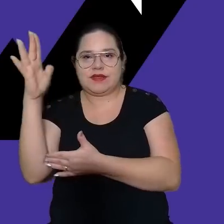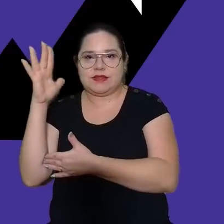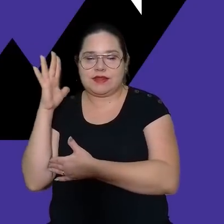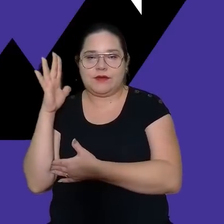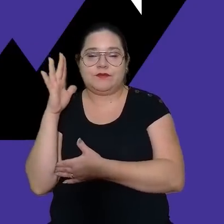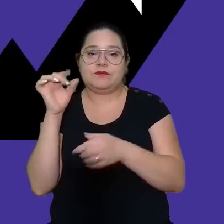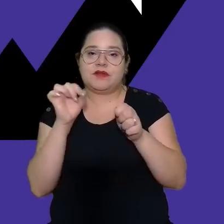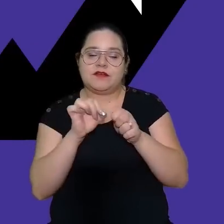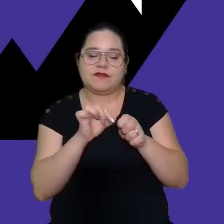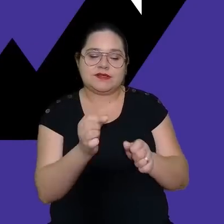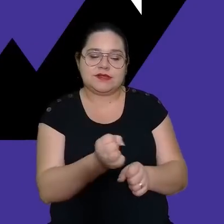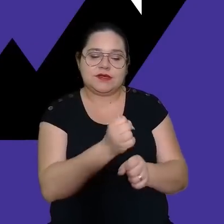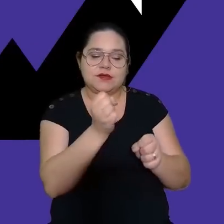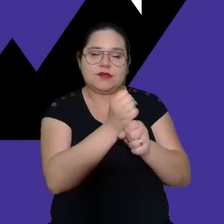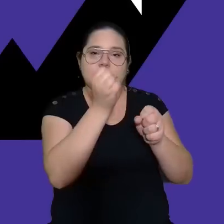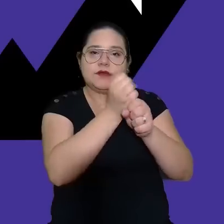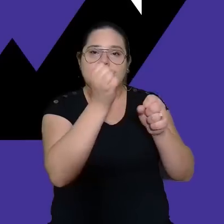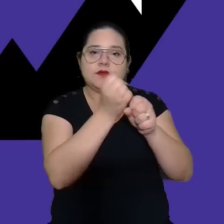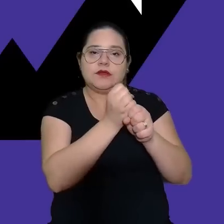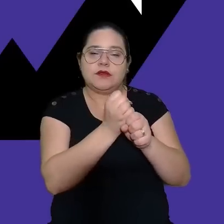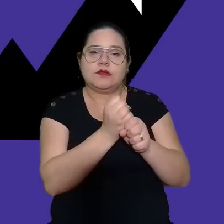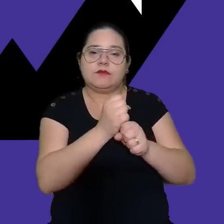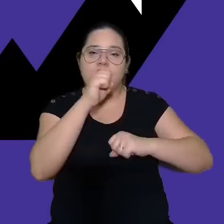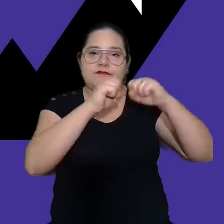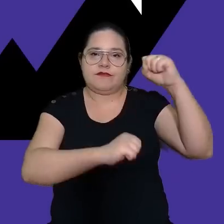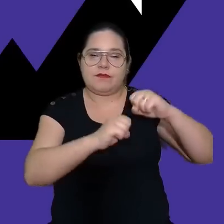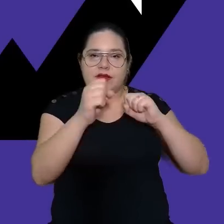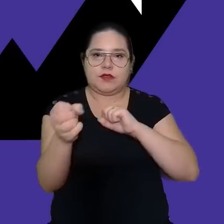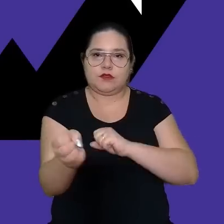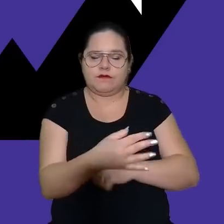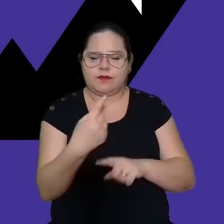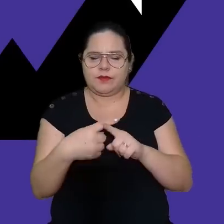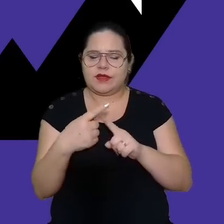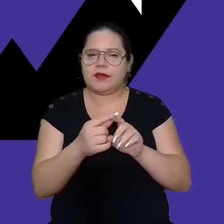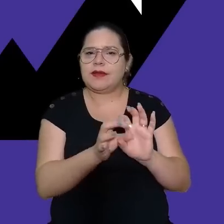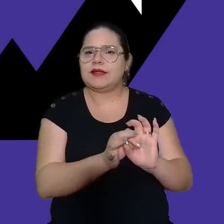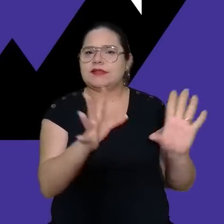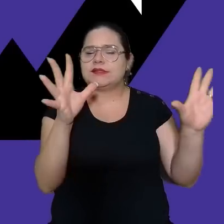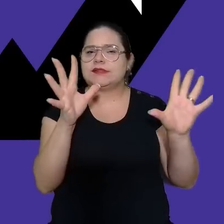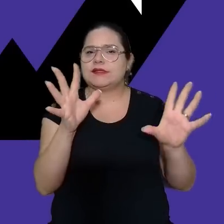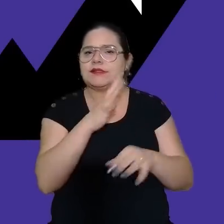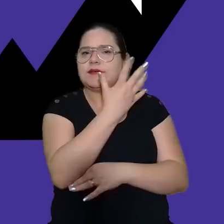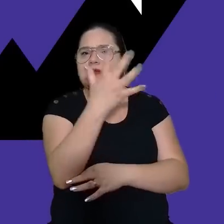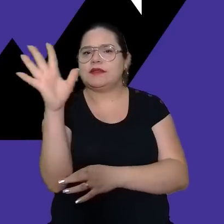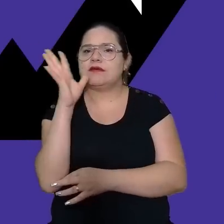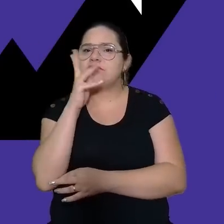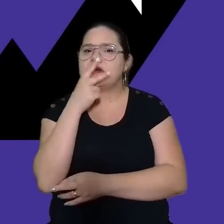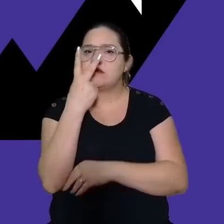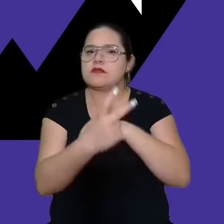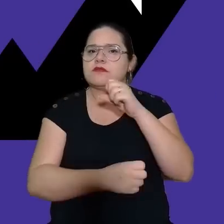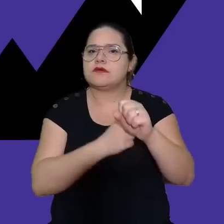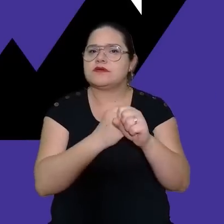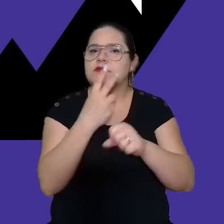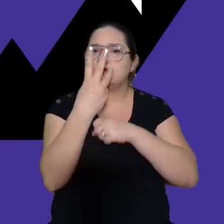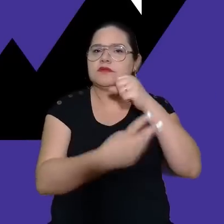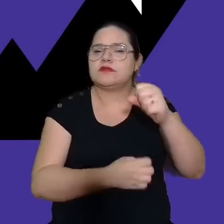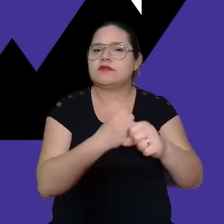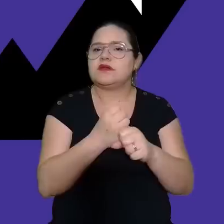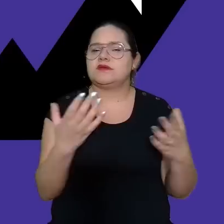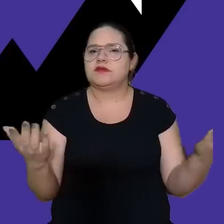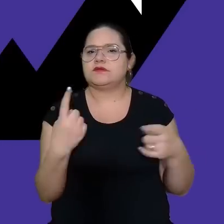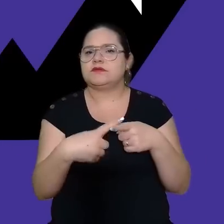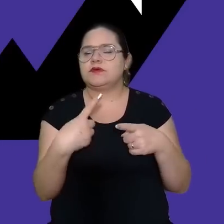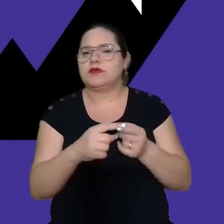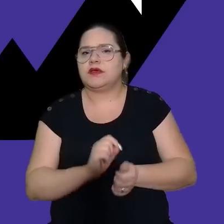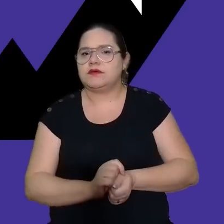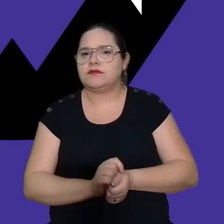instalação de uma nova de fabril. Por que uma licença ambiental tem que demorar 2 anos ou 3 anos? Por que isso não pode ser